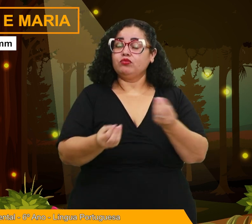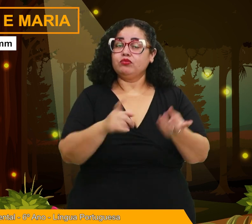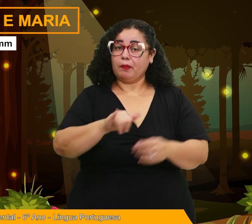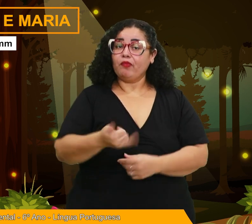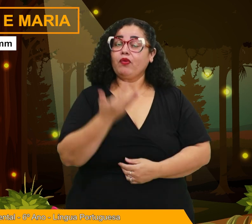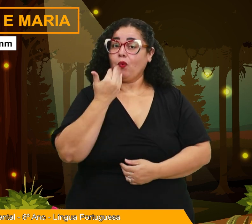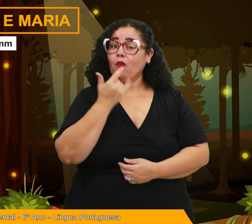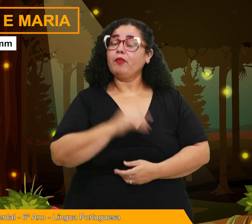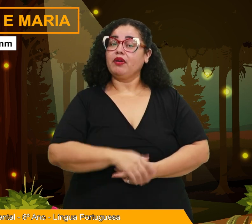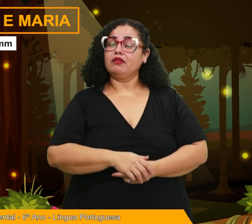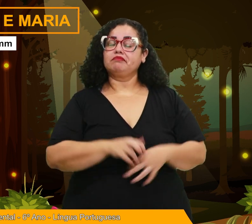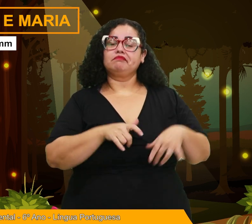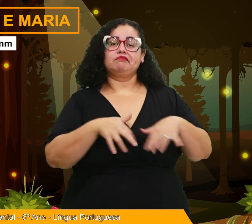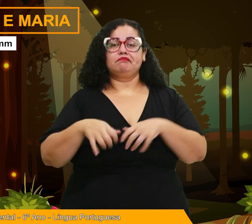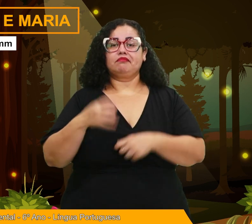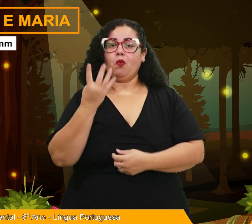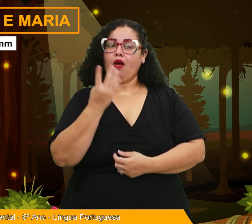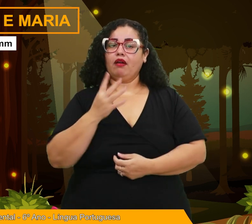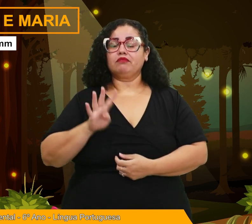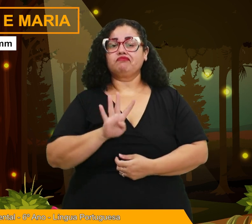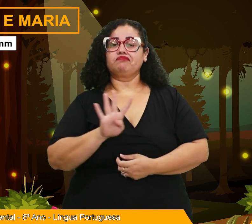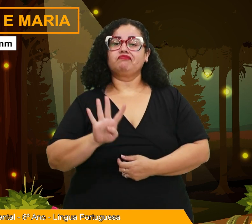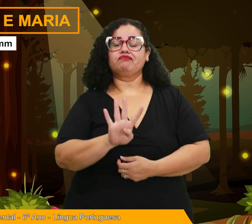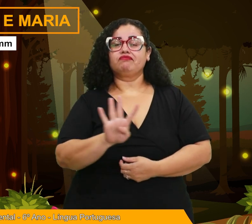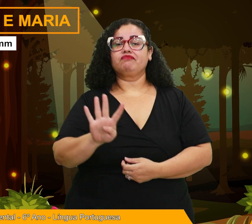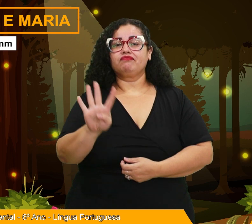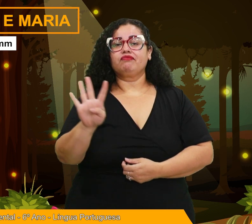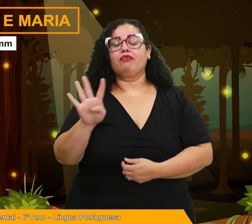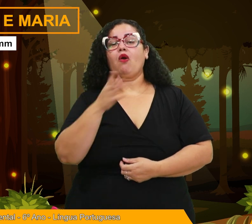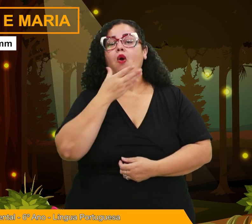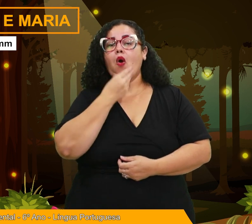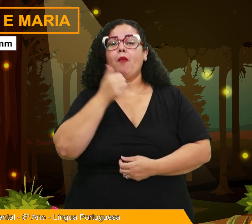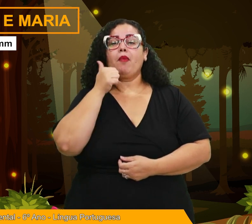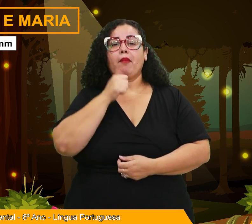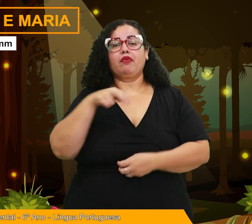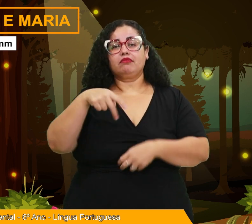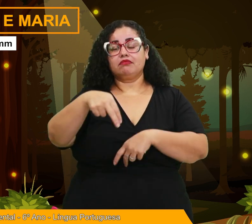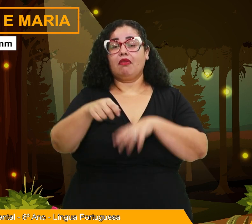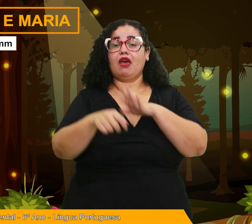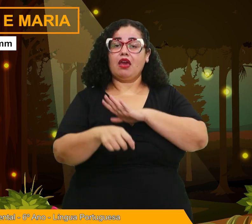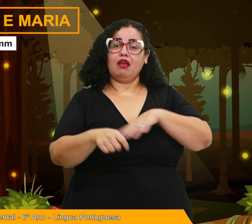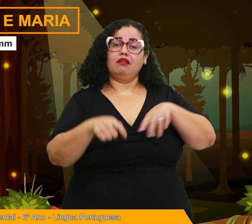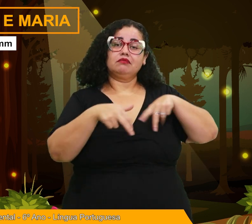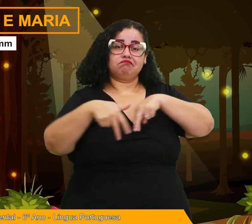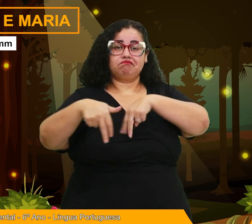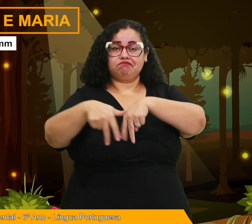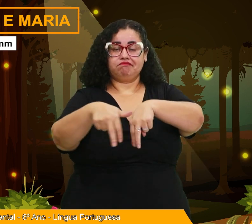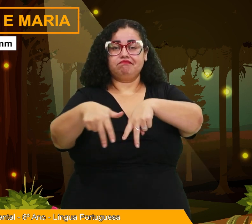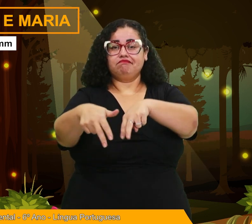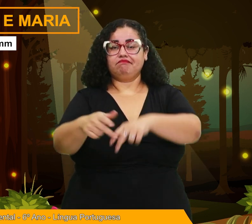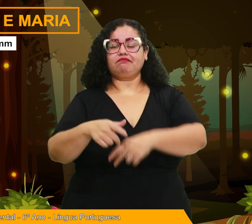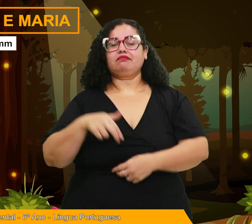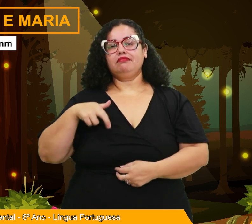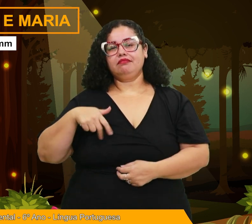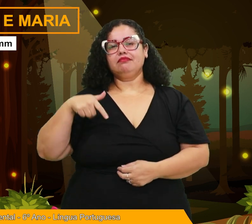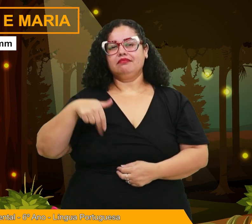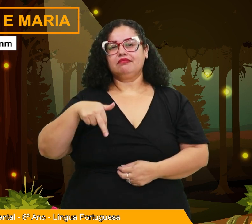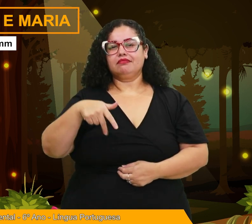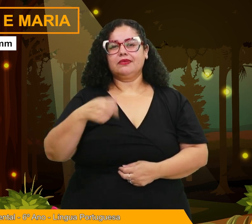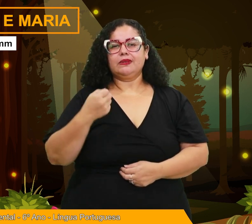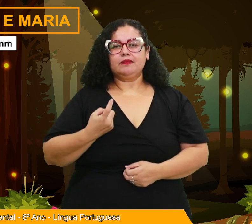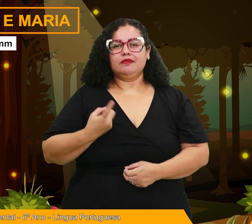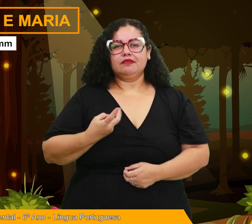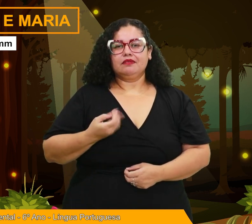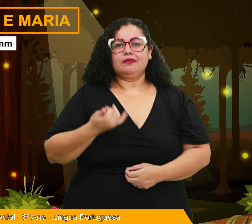vocês. Partiram os 4. O lenhador e a mulher na frente, as crianças atrás. A cada 10 passos,